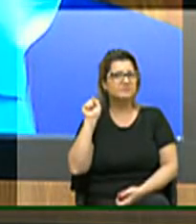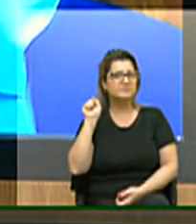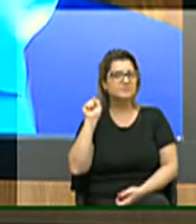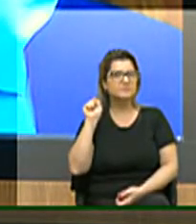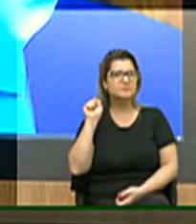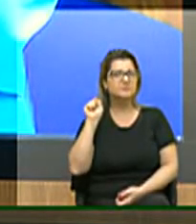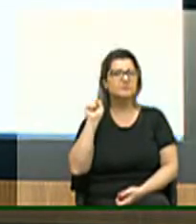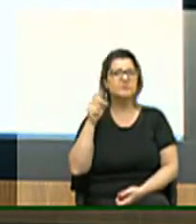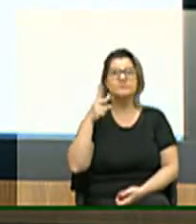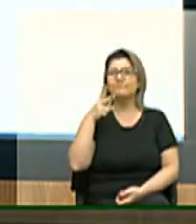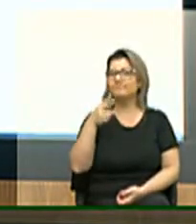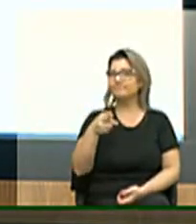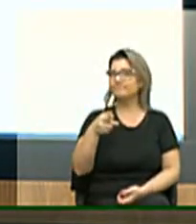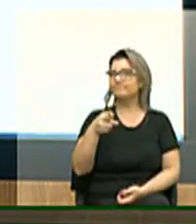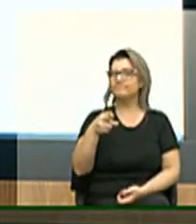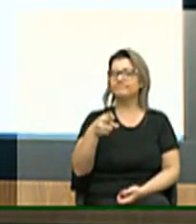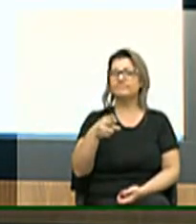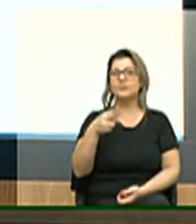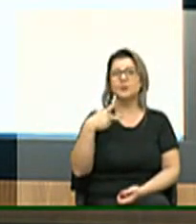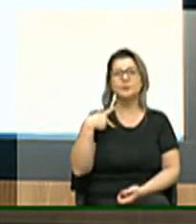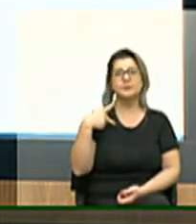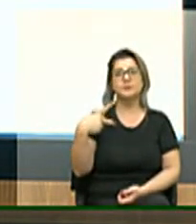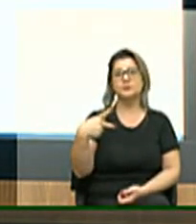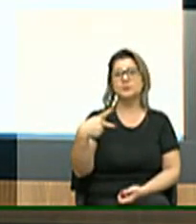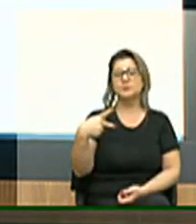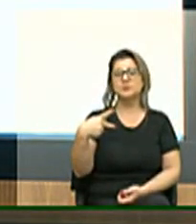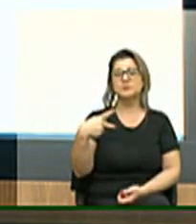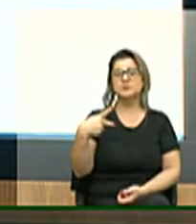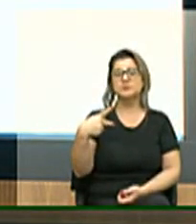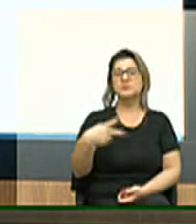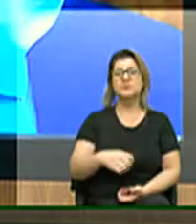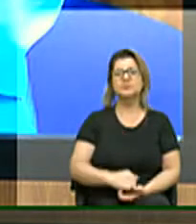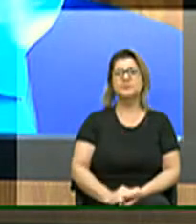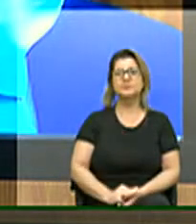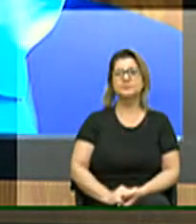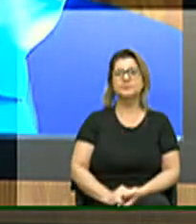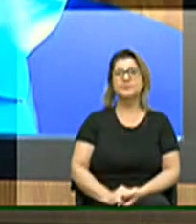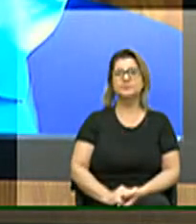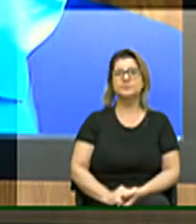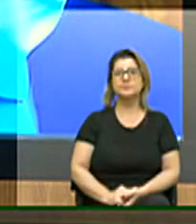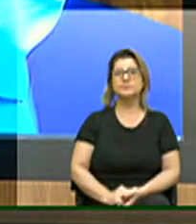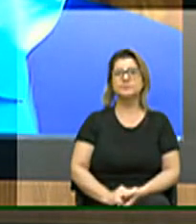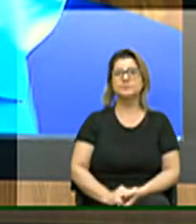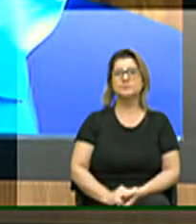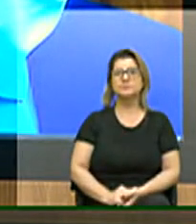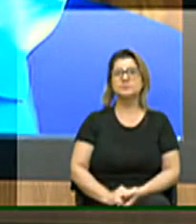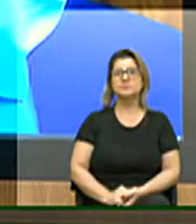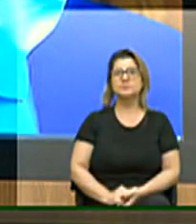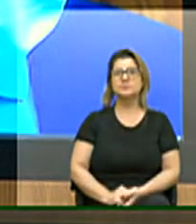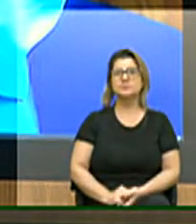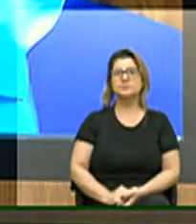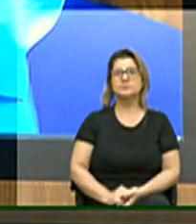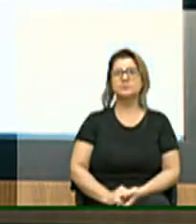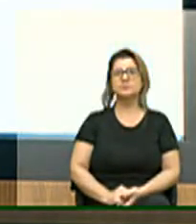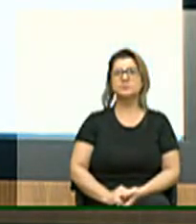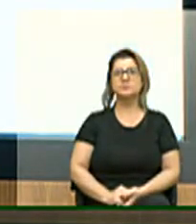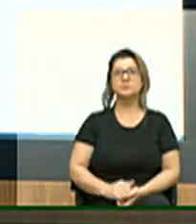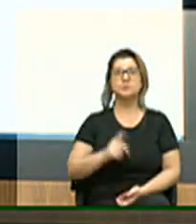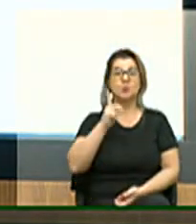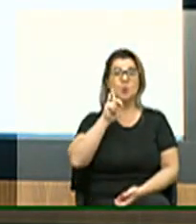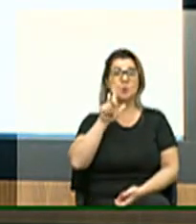ouvindo? Está cortando. Não, presidente. Perfeito. Perfeito. O senhor está me ouvindo bem